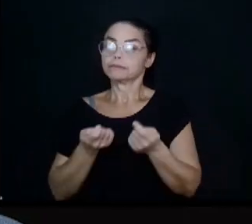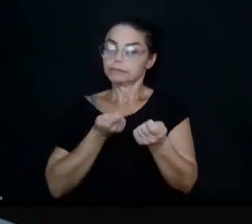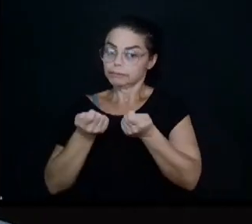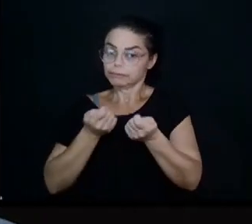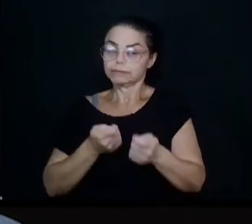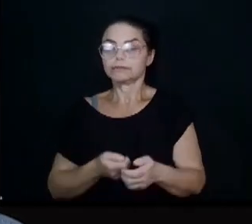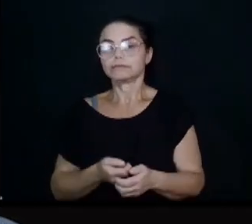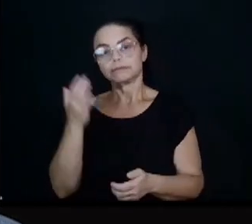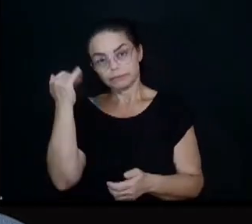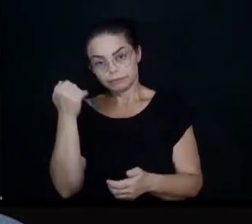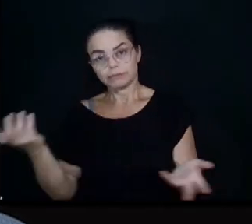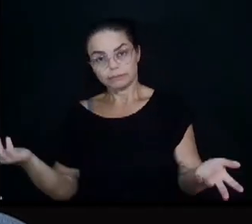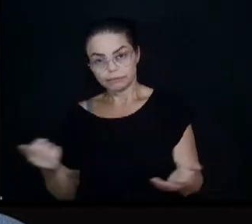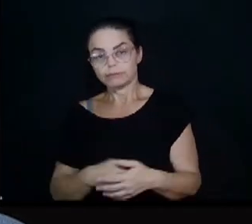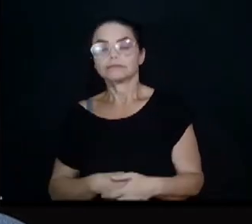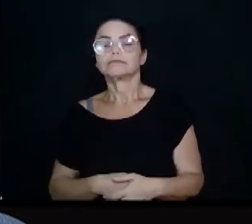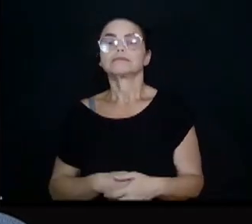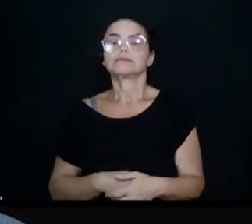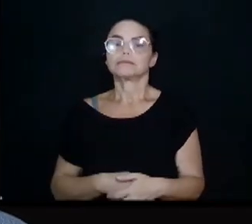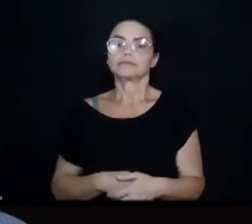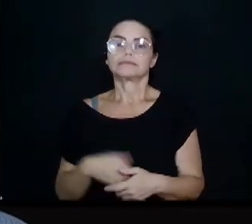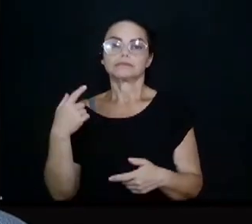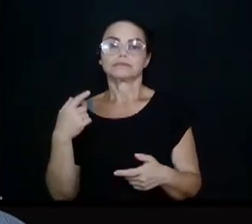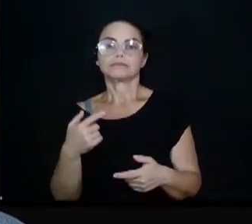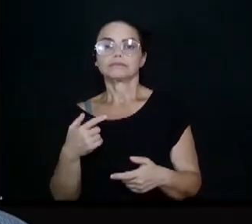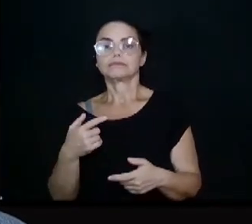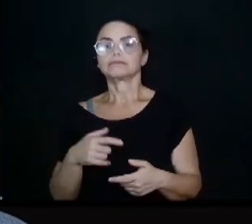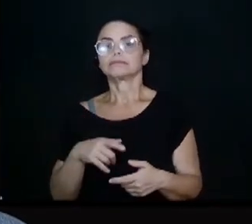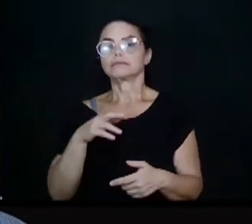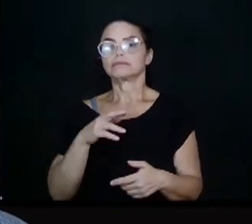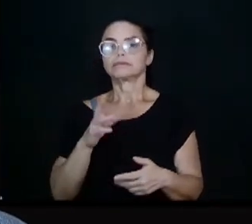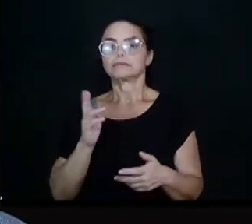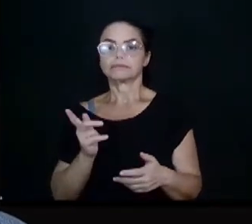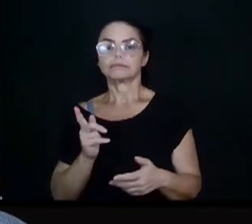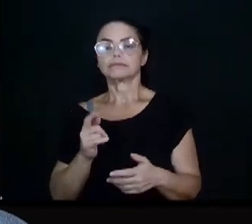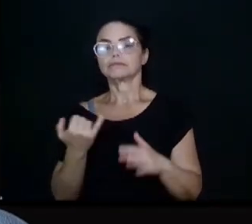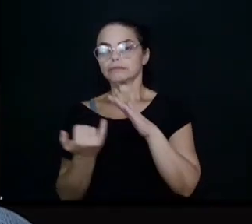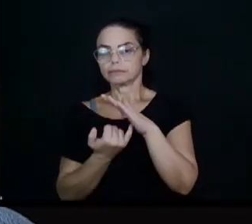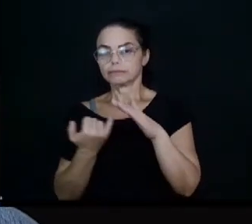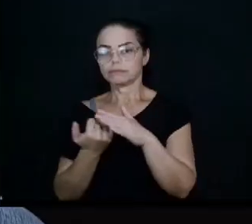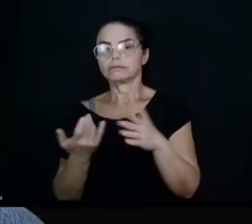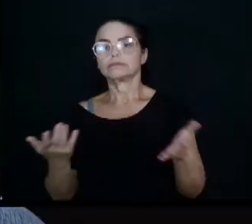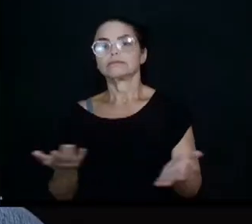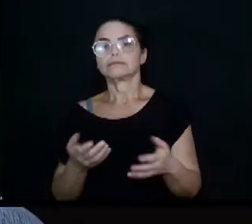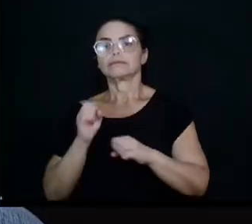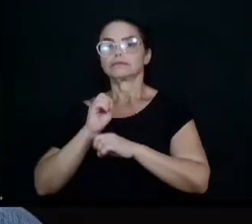também, né? Isso, também. Muito bem, Rafael. As instituições de ensino hoje, até pelo